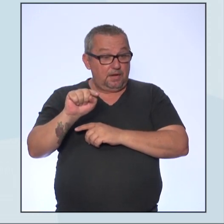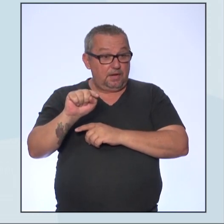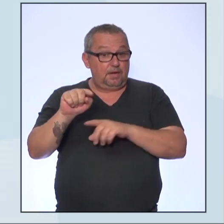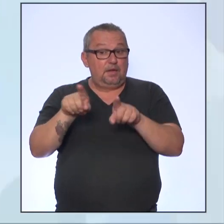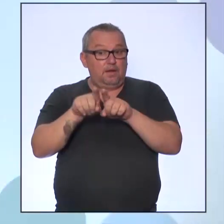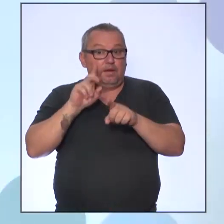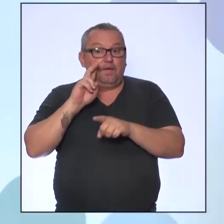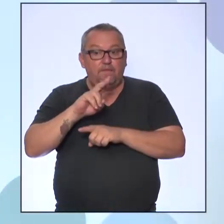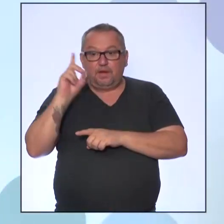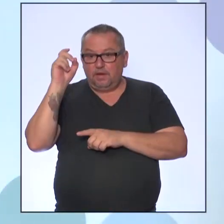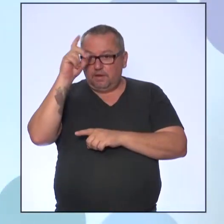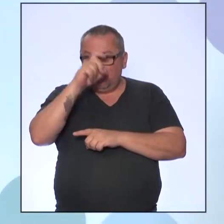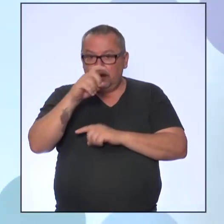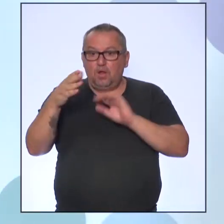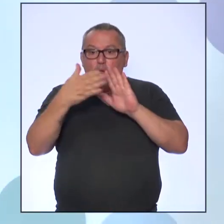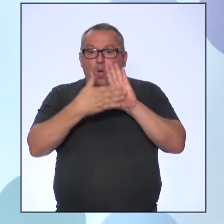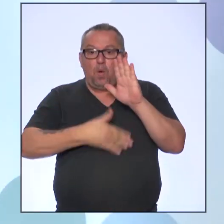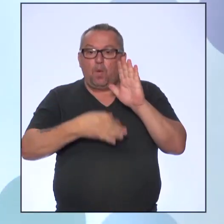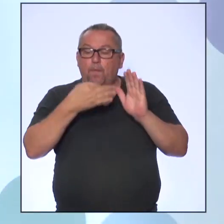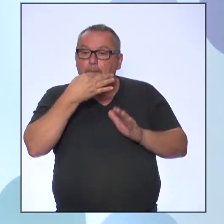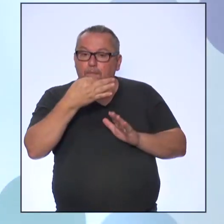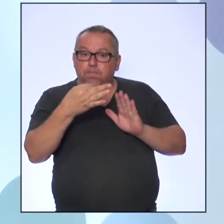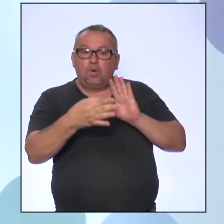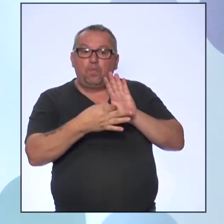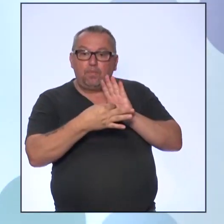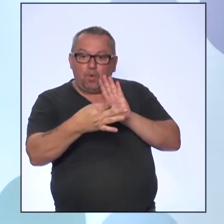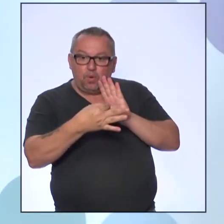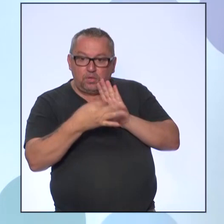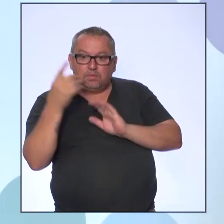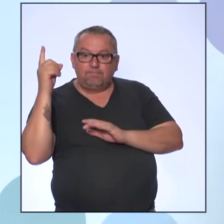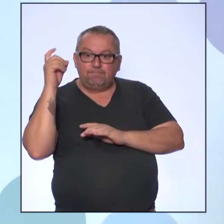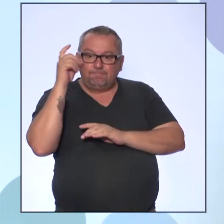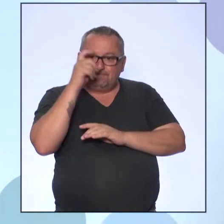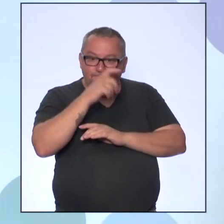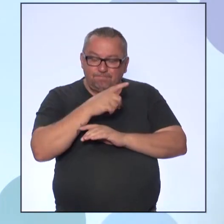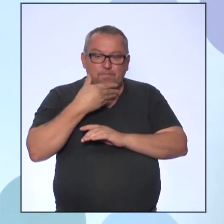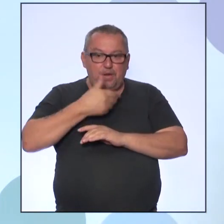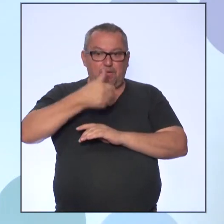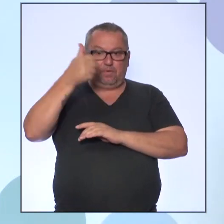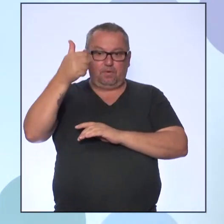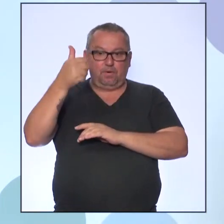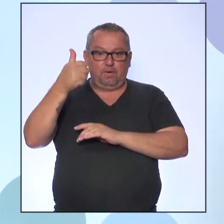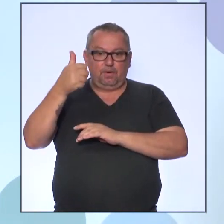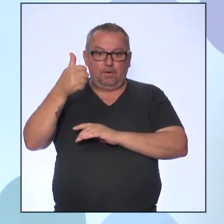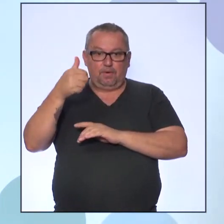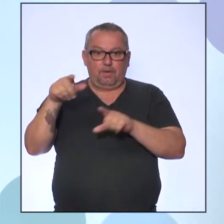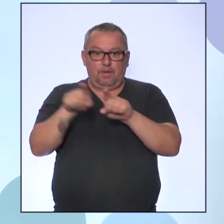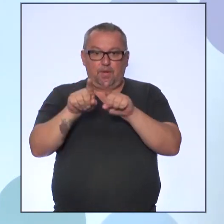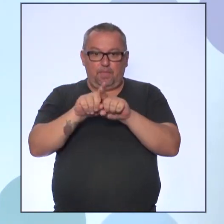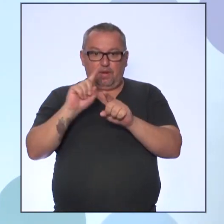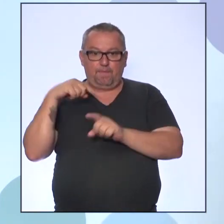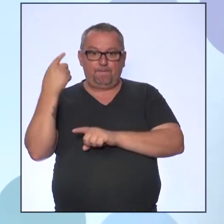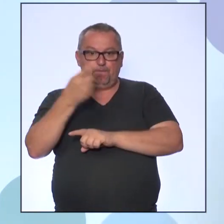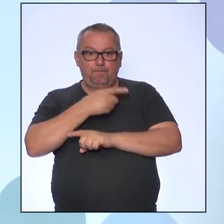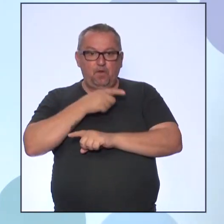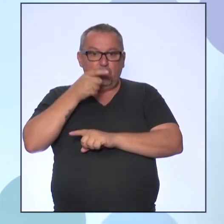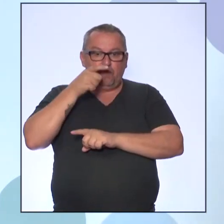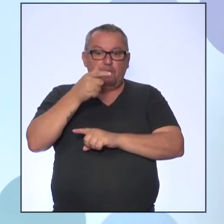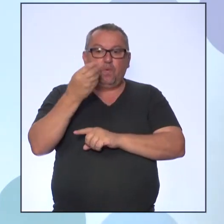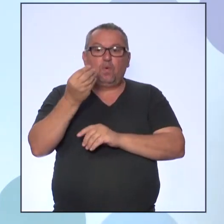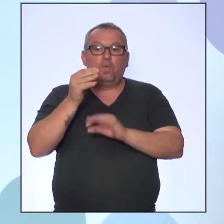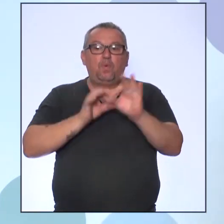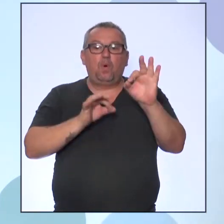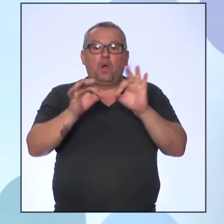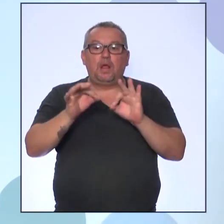além da dificuldade, proponham sugestões para melhorar essa dificuldade, tá bom? E nós olhamos como se organiza o